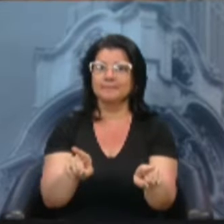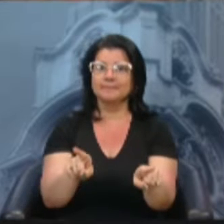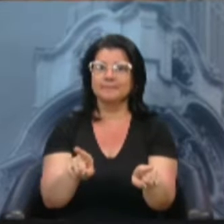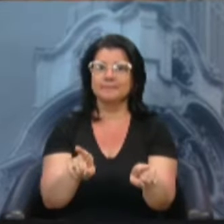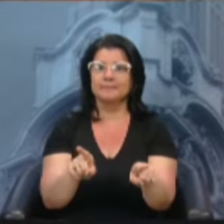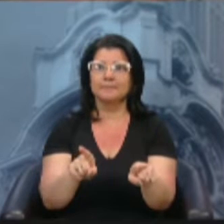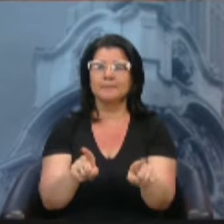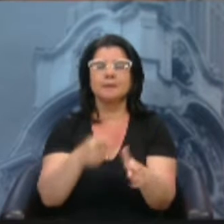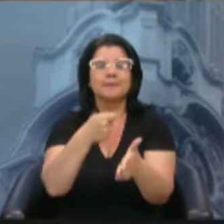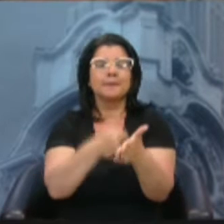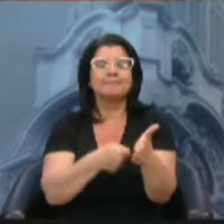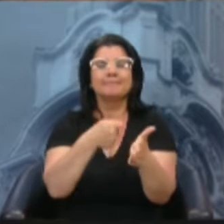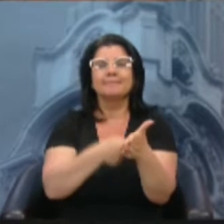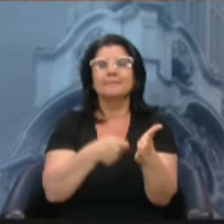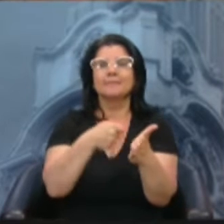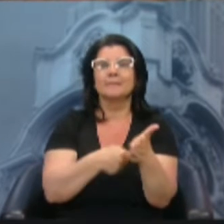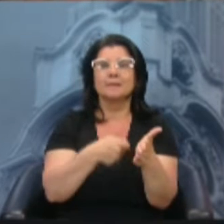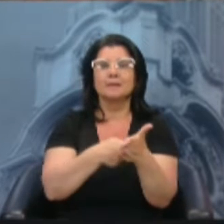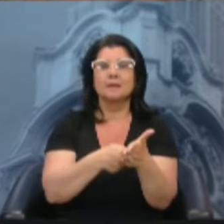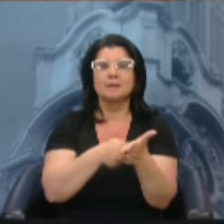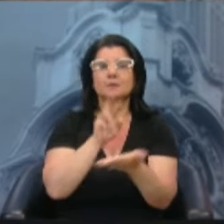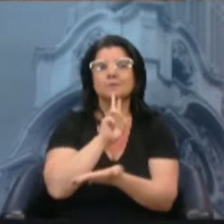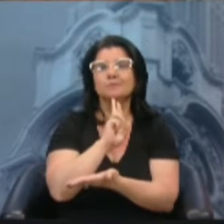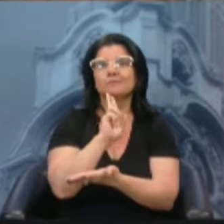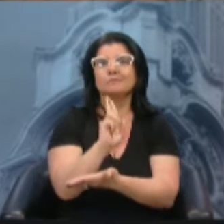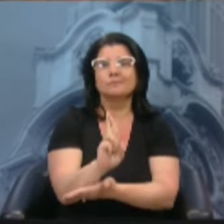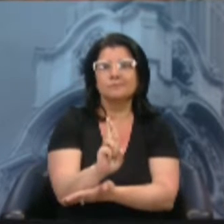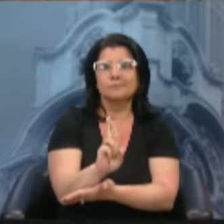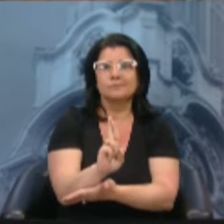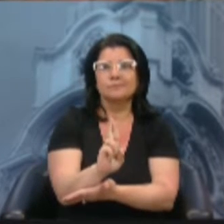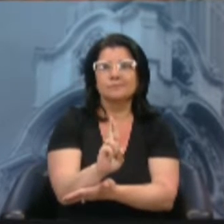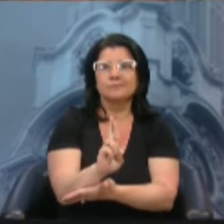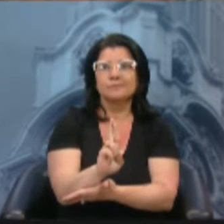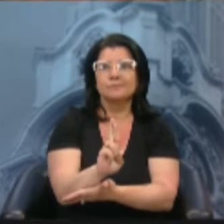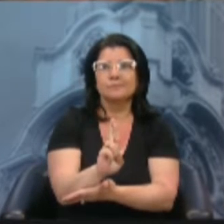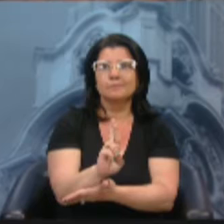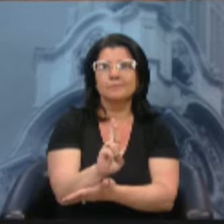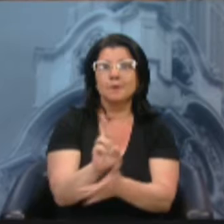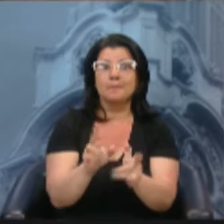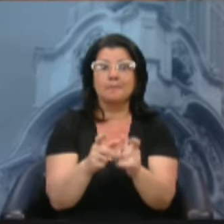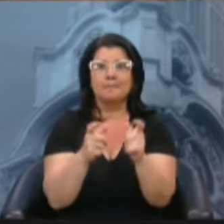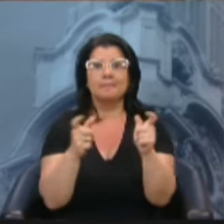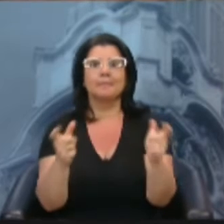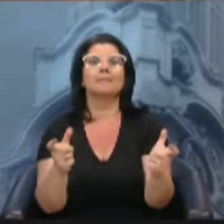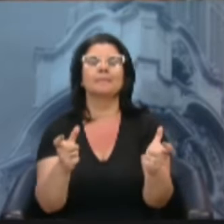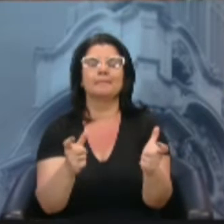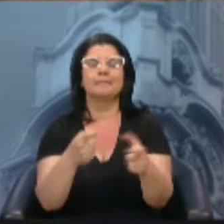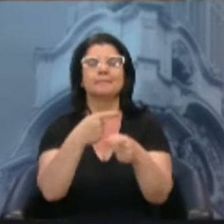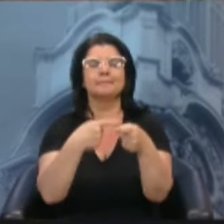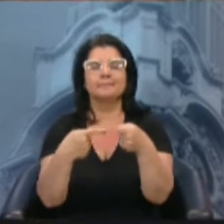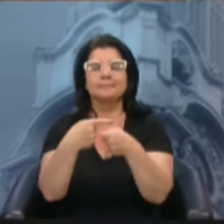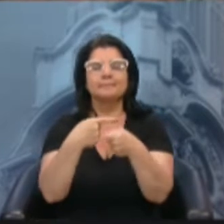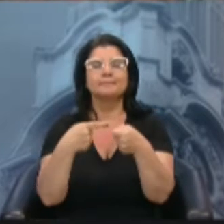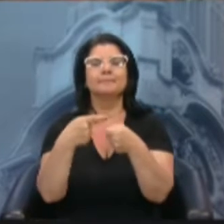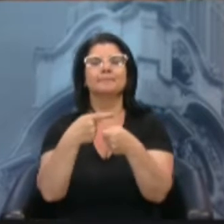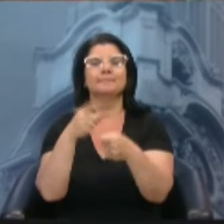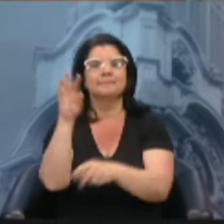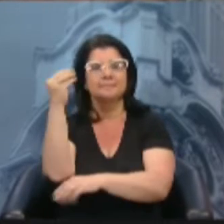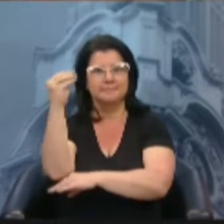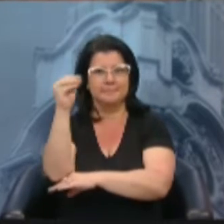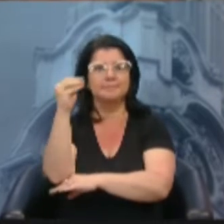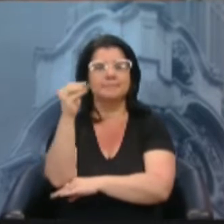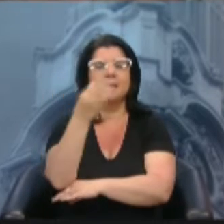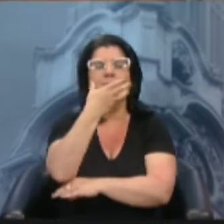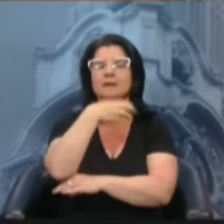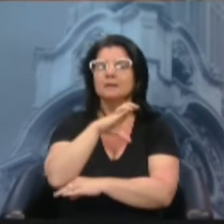uma tentativa de um resultado muito grande e significativo para a cidade de Porto Alegre. Acho